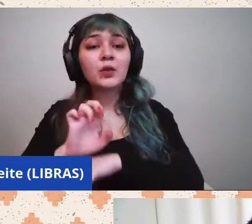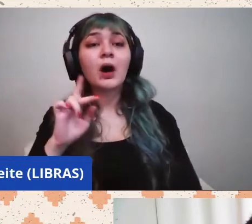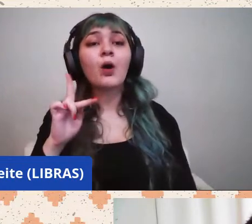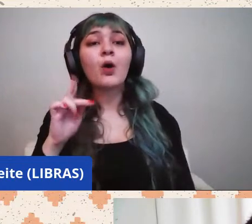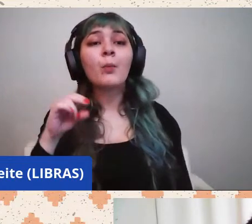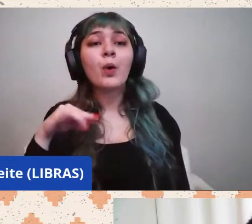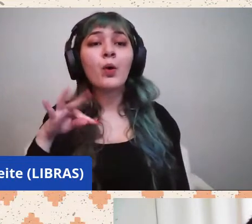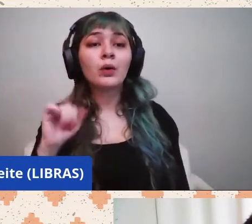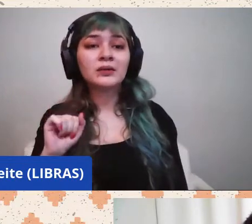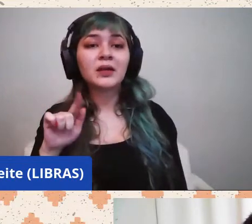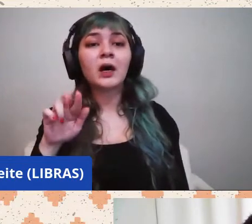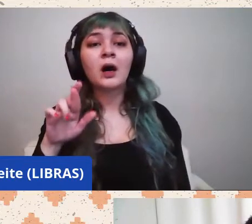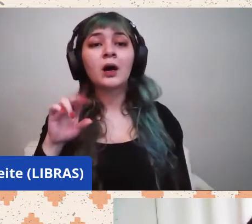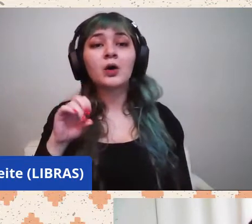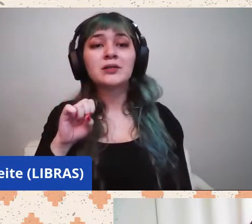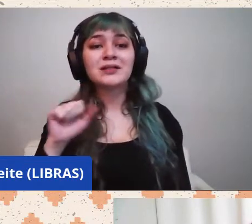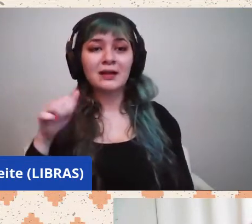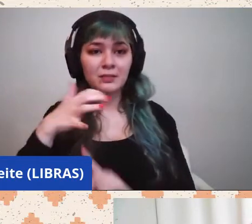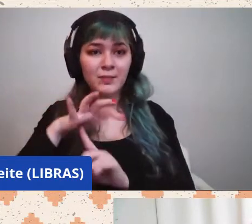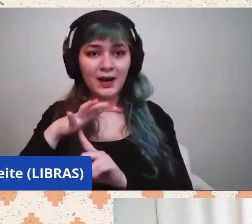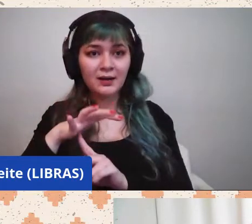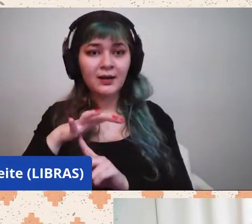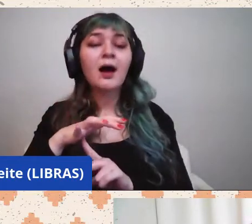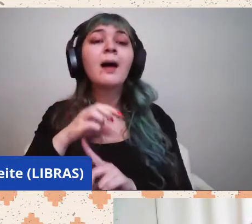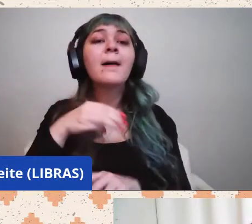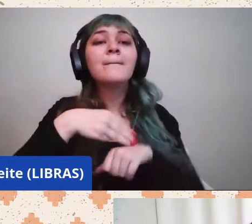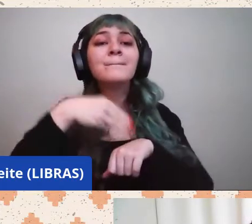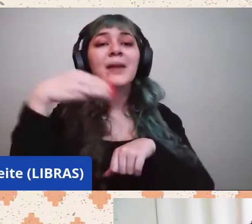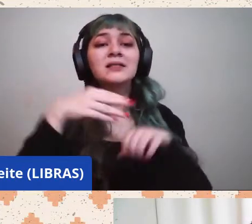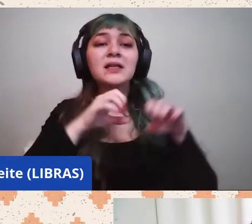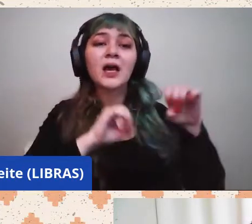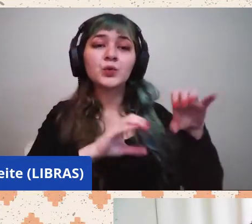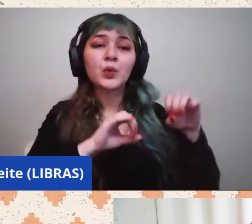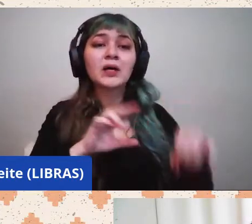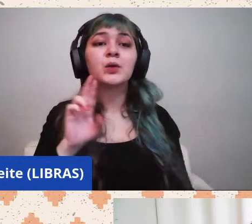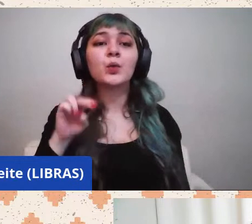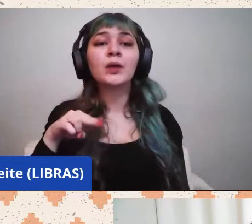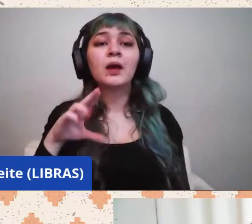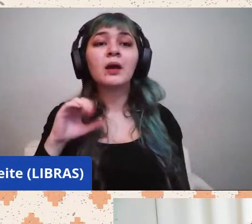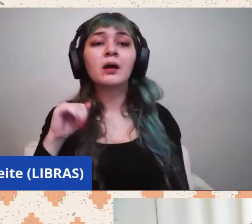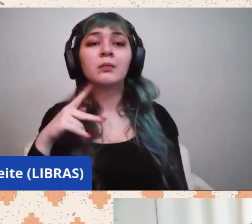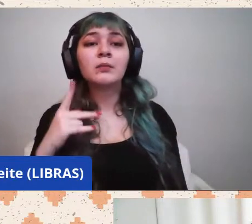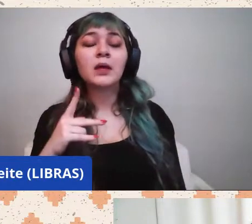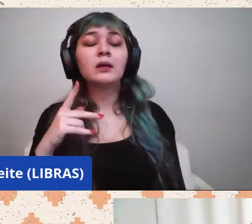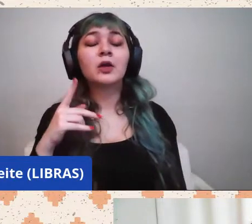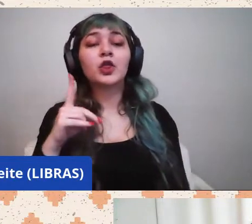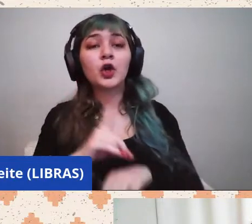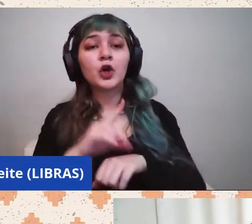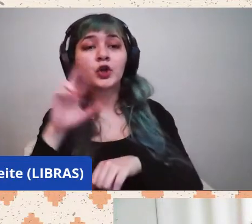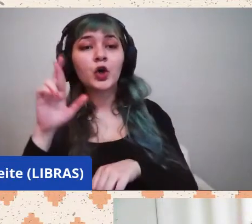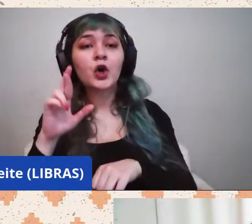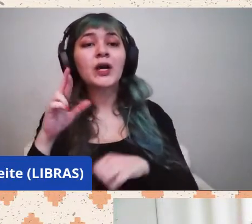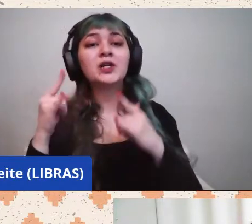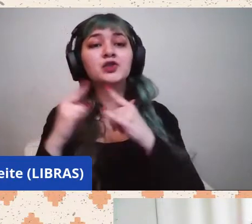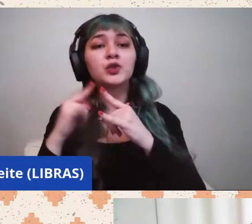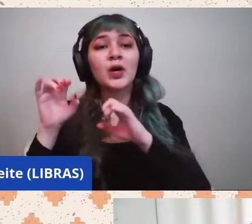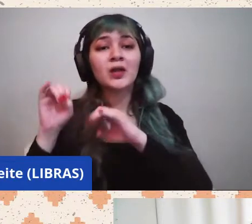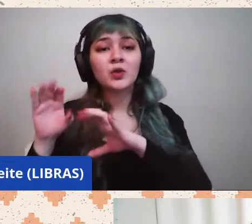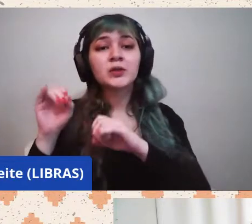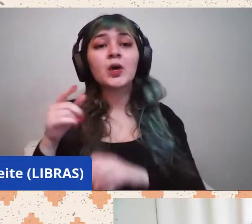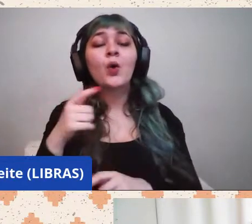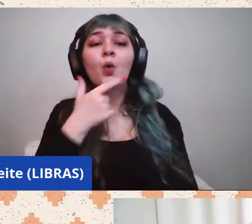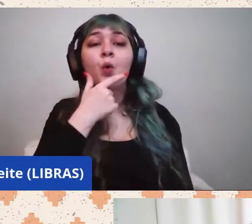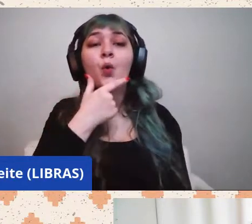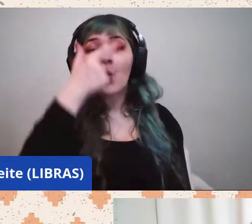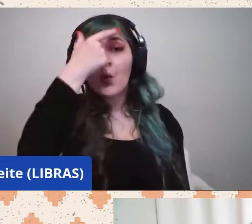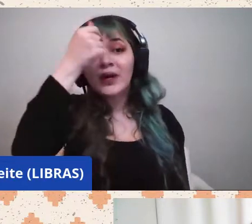Paraná, é mestre em Educação pela Unicamp e doutor em Educação pelo Institute of Education da University of London,